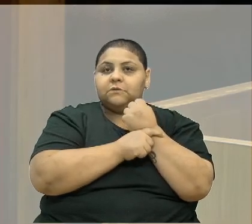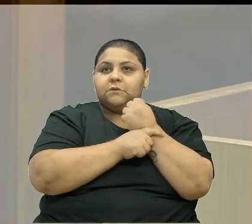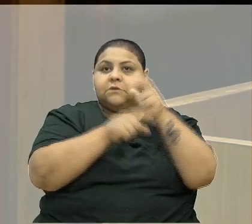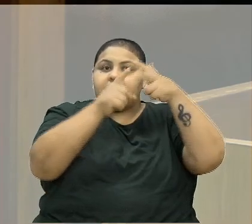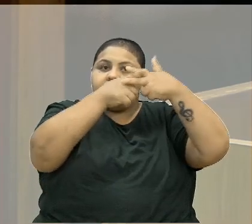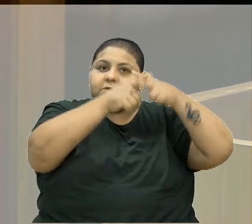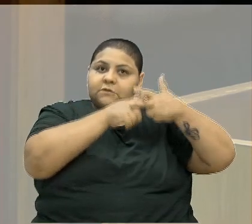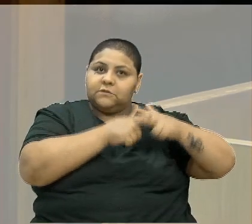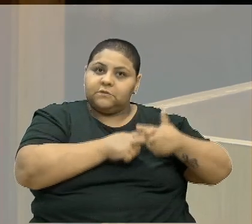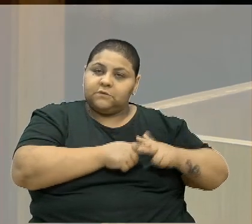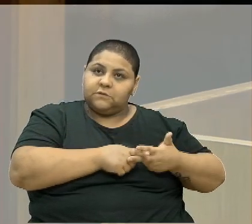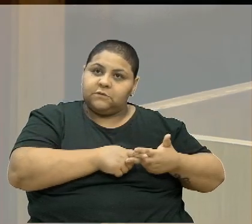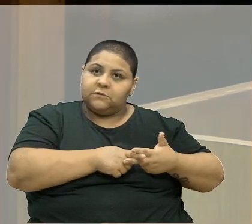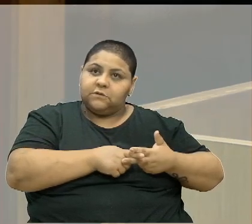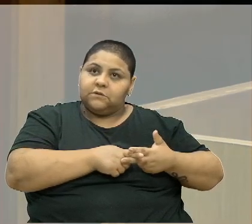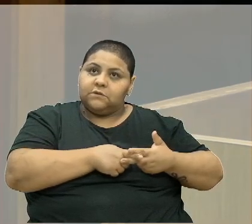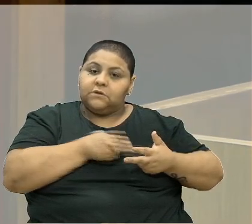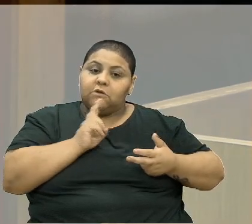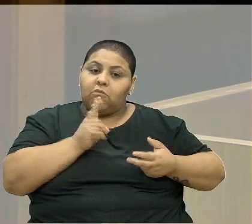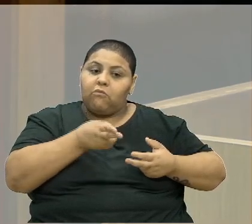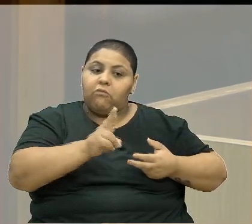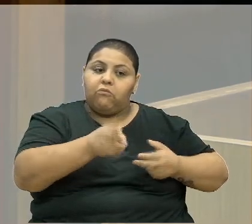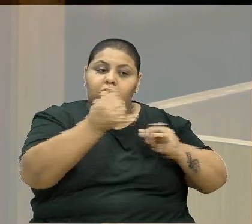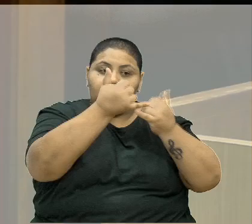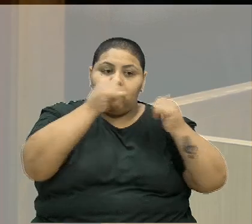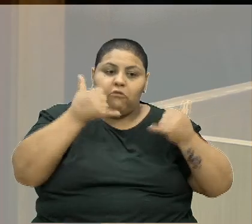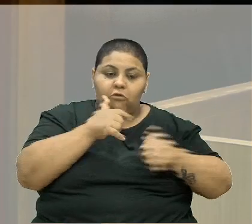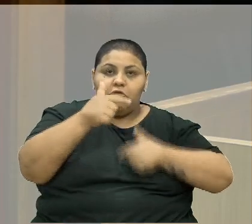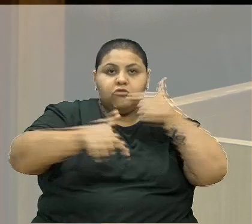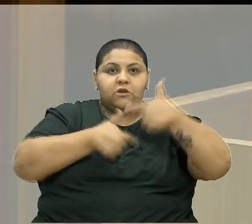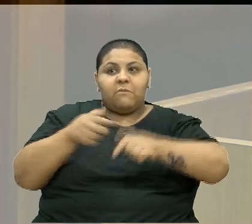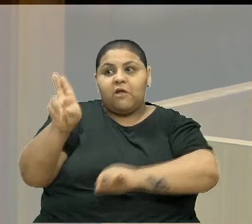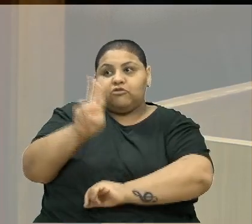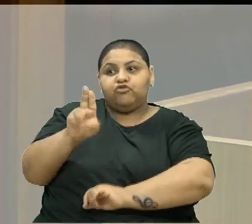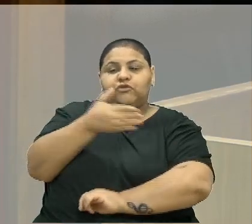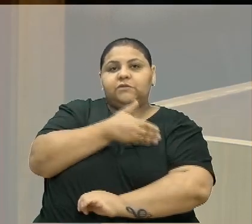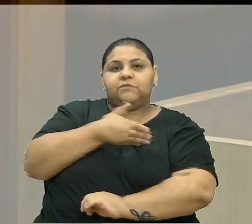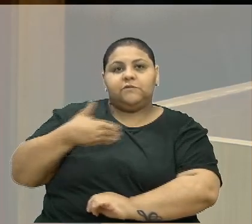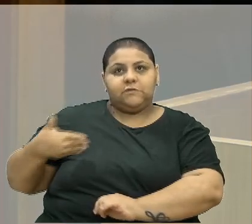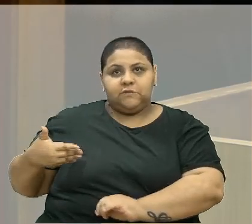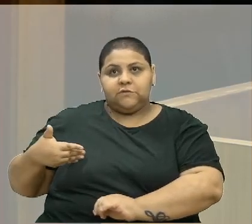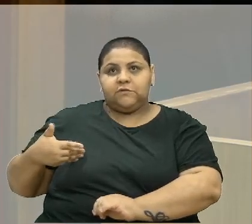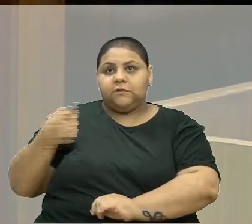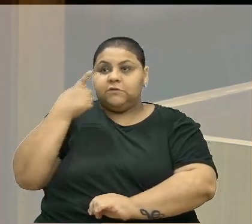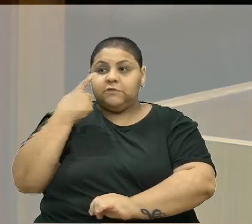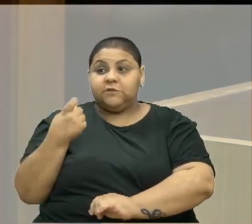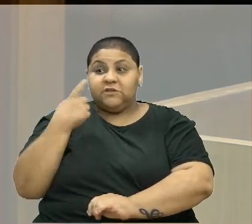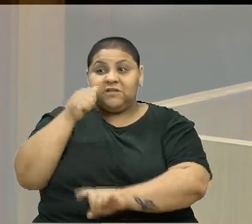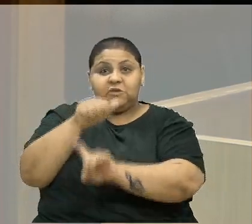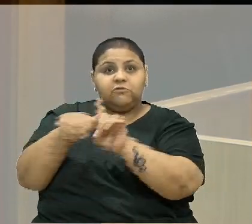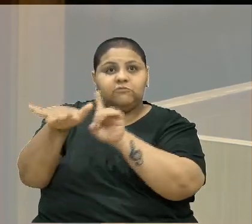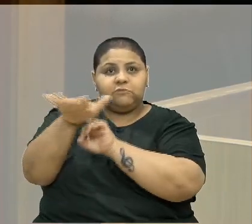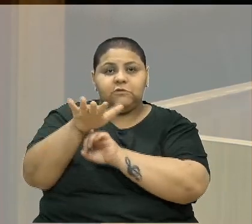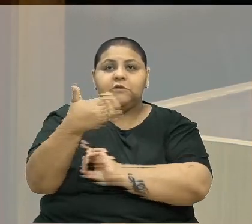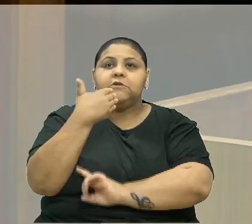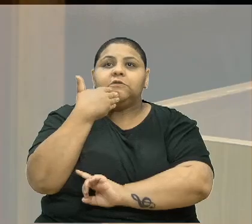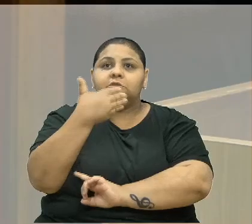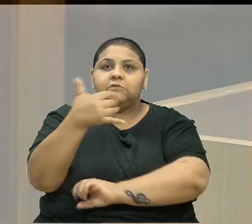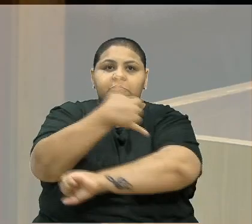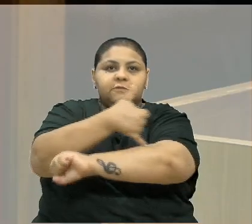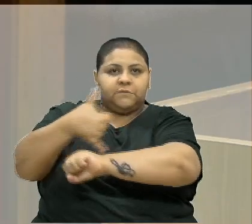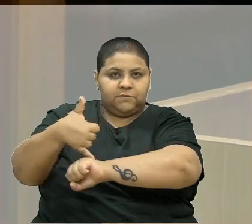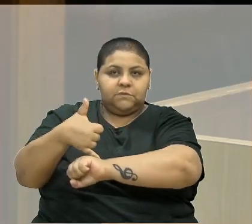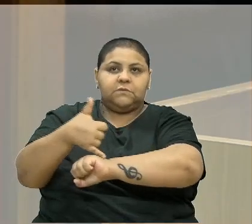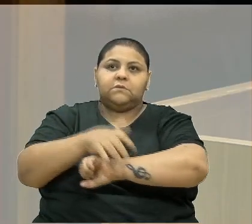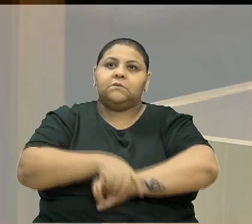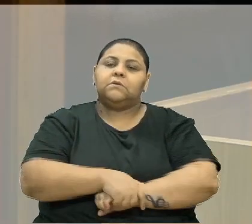manutenção da estabilidade da rede elétrica e um serviço de utilidade pública e de interesse social. Eu peço que passe, por